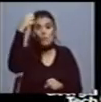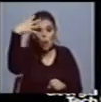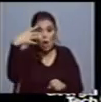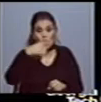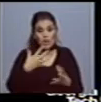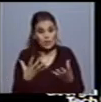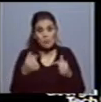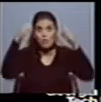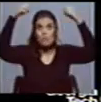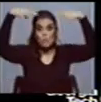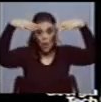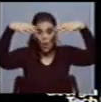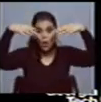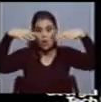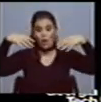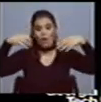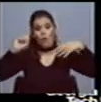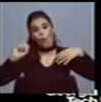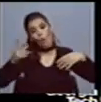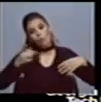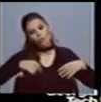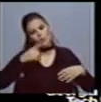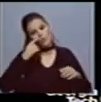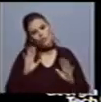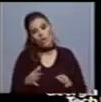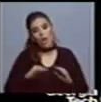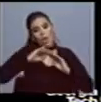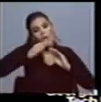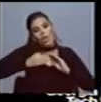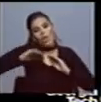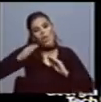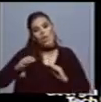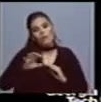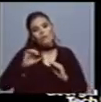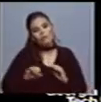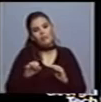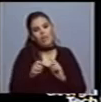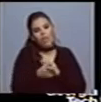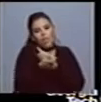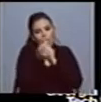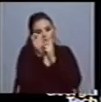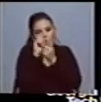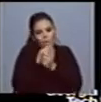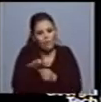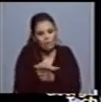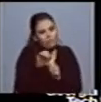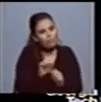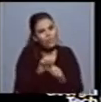neste estúdio, outro tipo de radiação que nós conhecemos, as ondas gravitacionais deformam o próprio tecido do